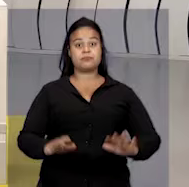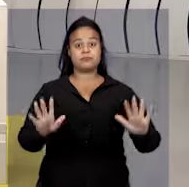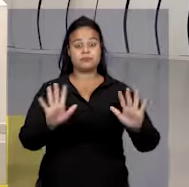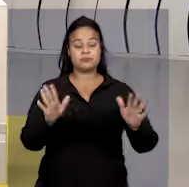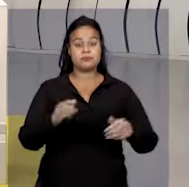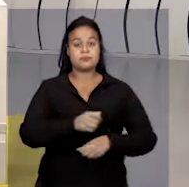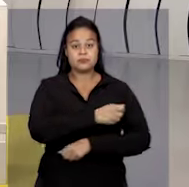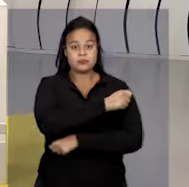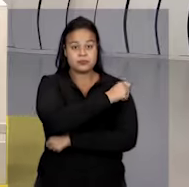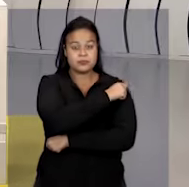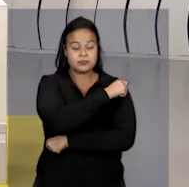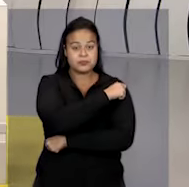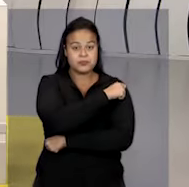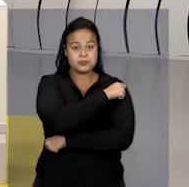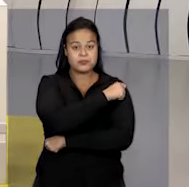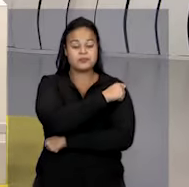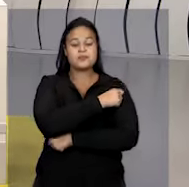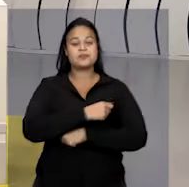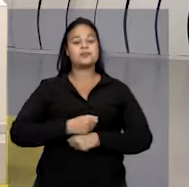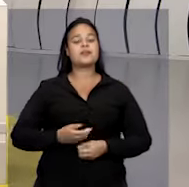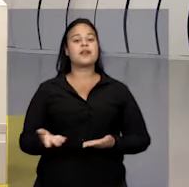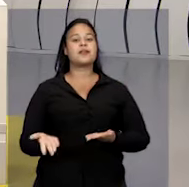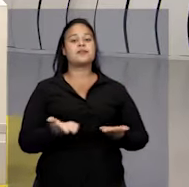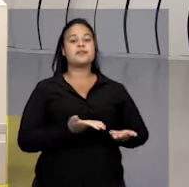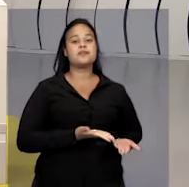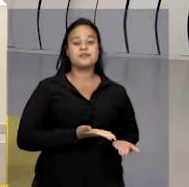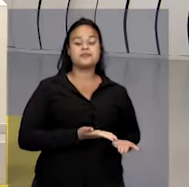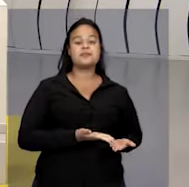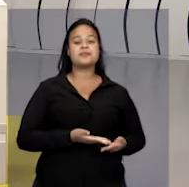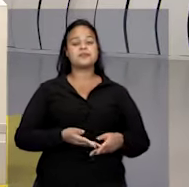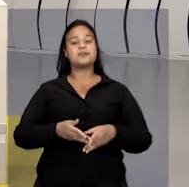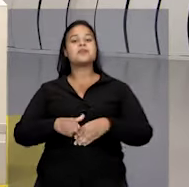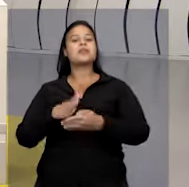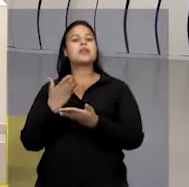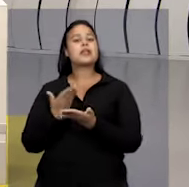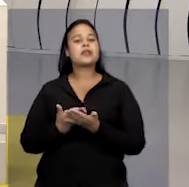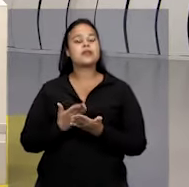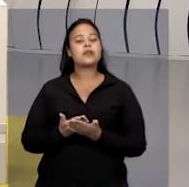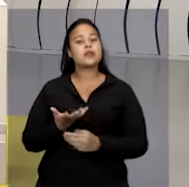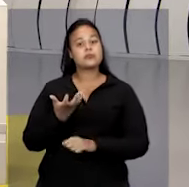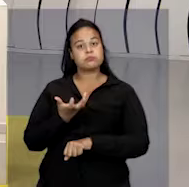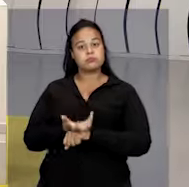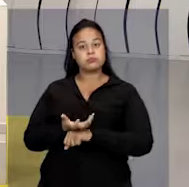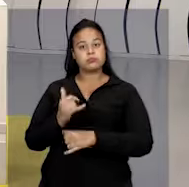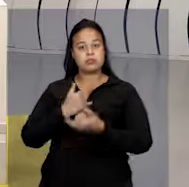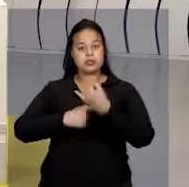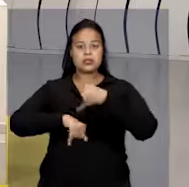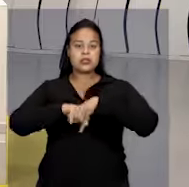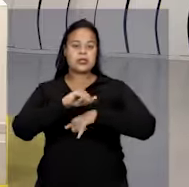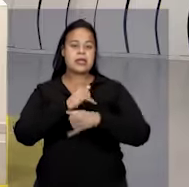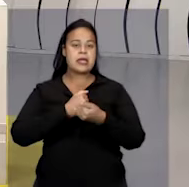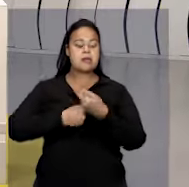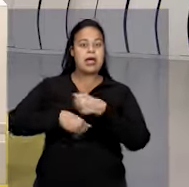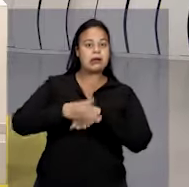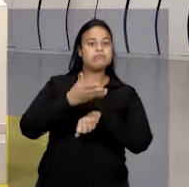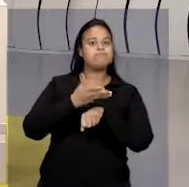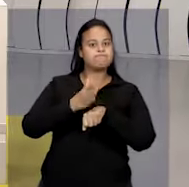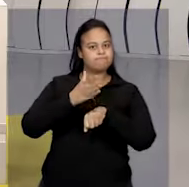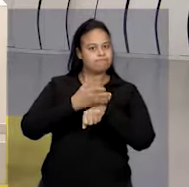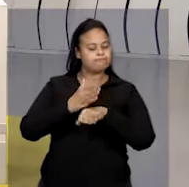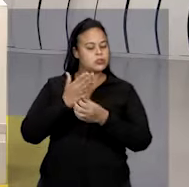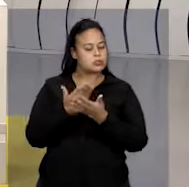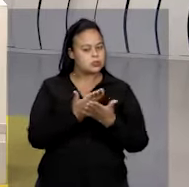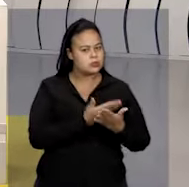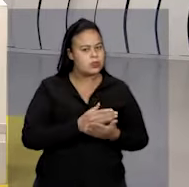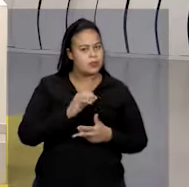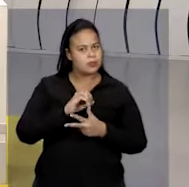Olá, estudante, muito bem-vindo a mais uma aula de Química que está preparando para o Enem. Você,